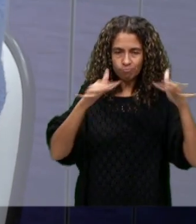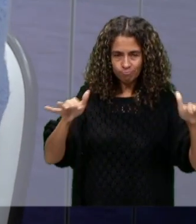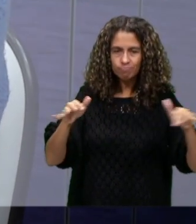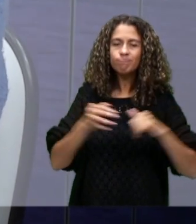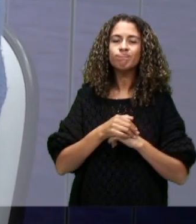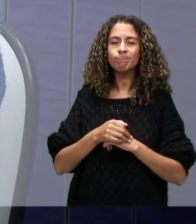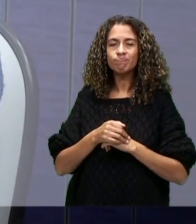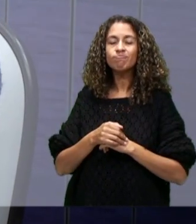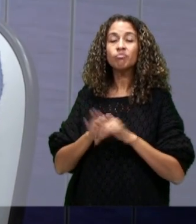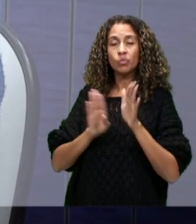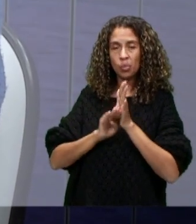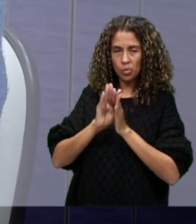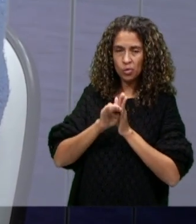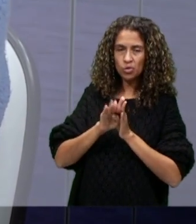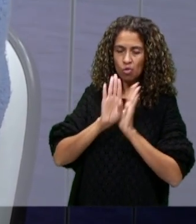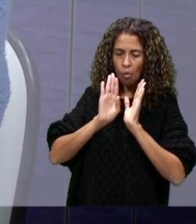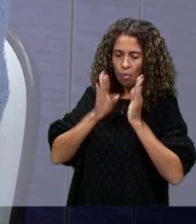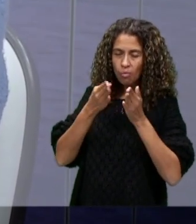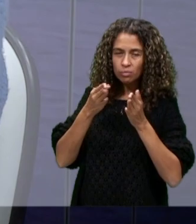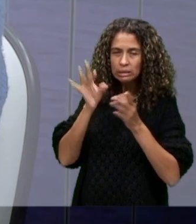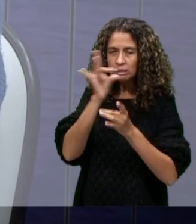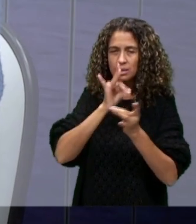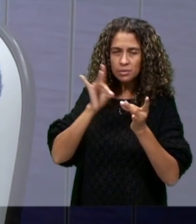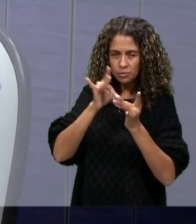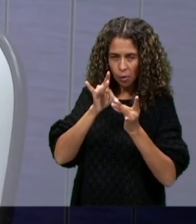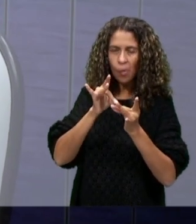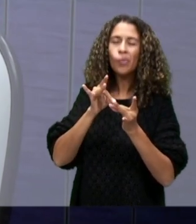Fiz biologia e me especializei na área marinha, né?